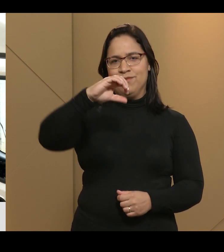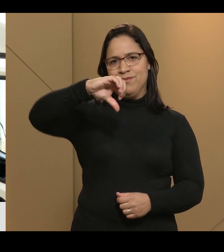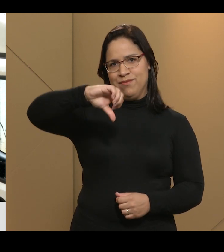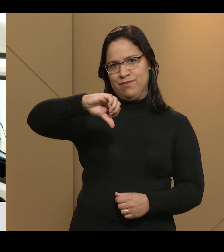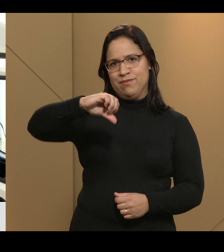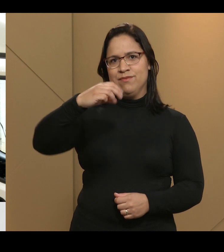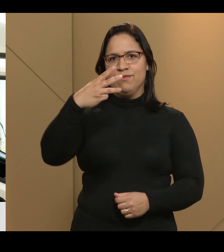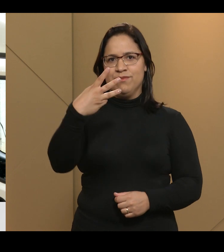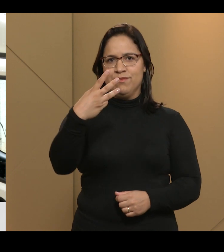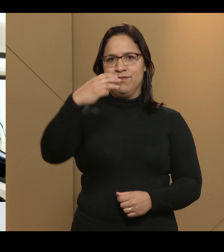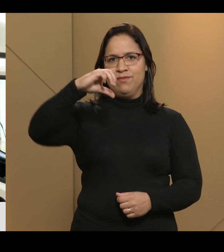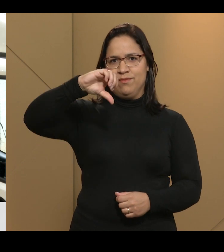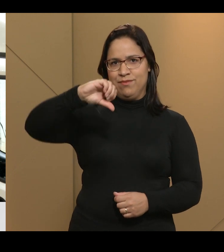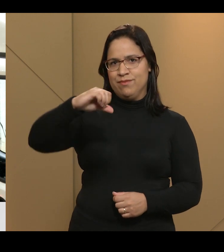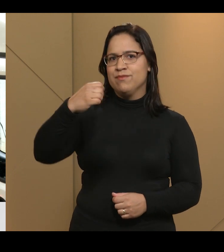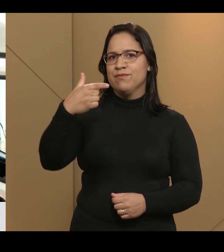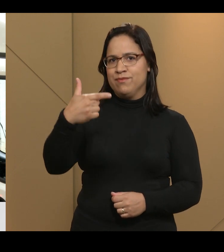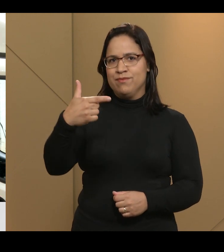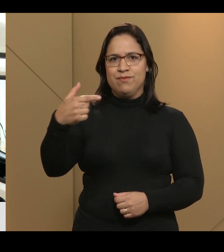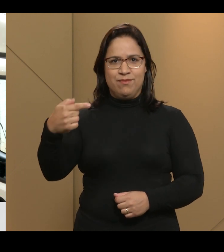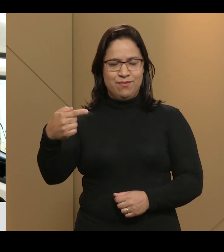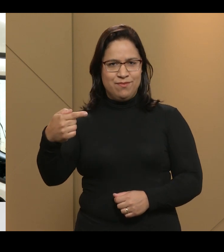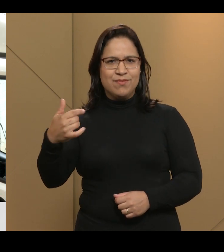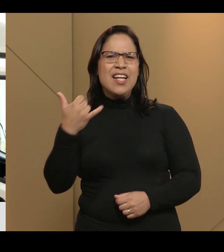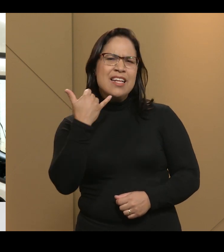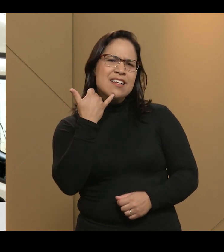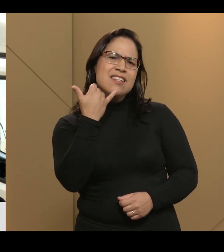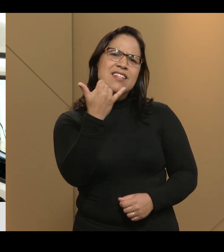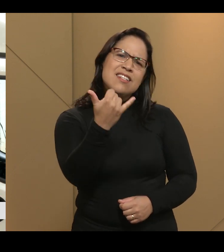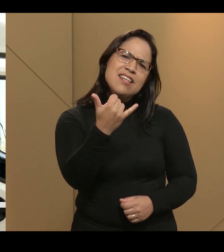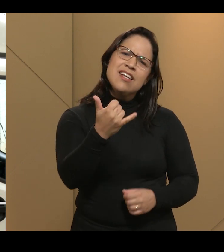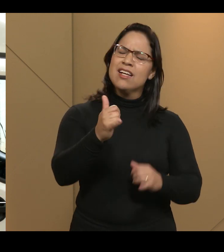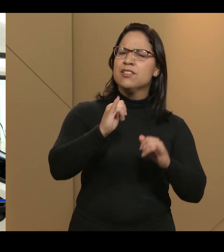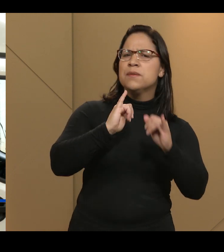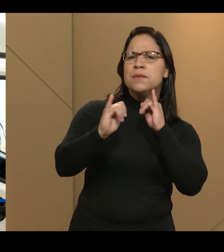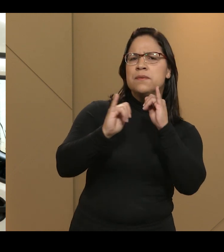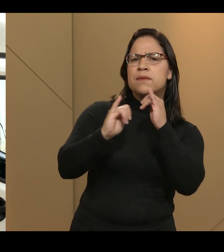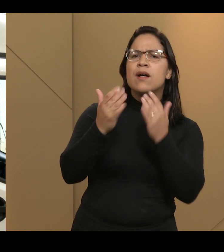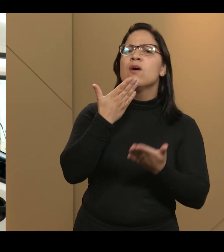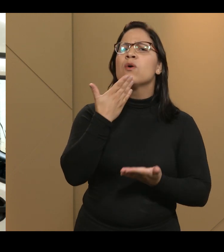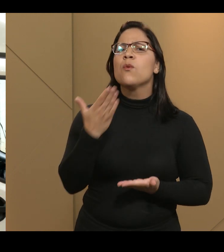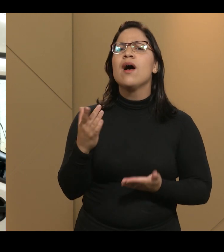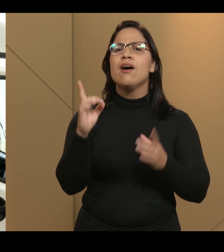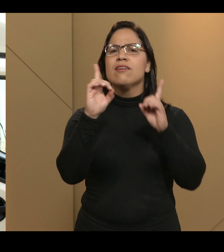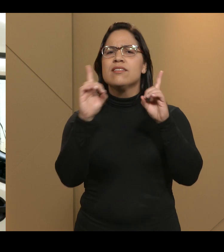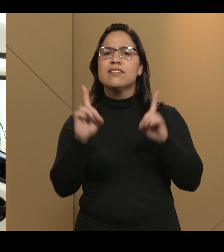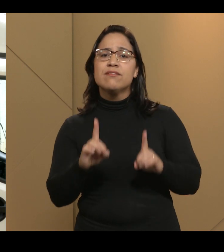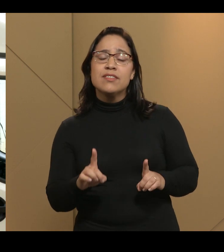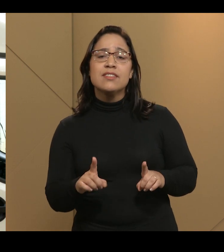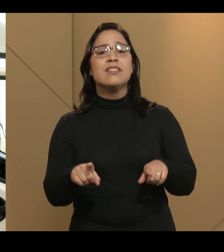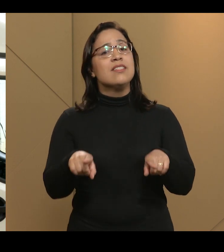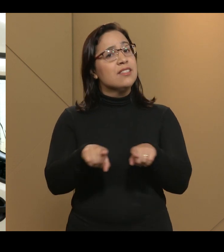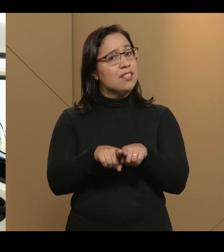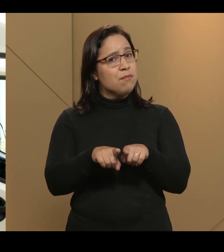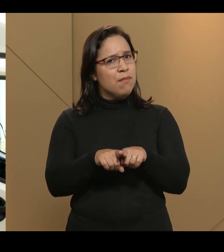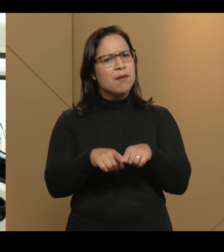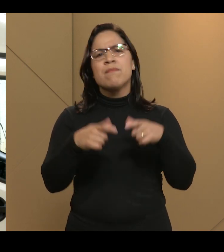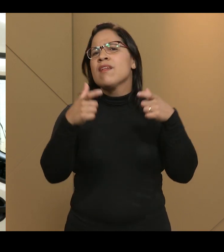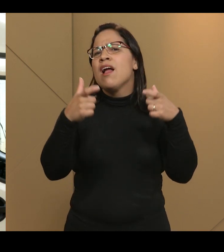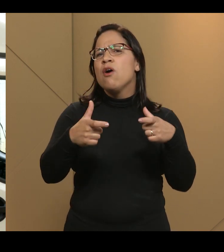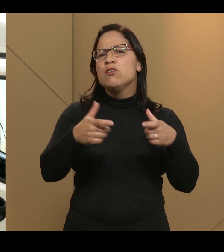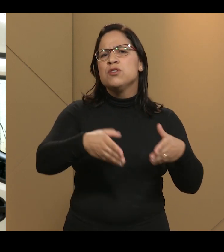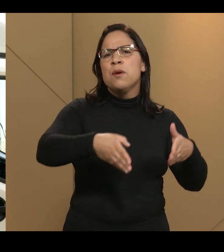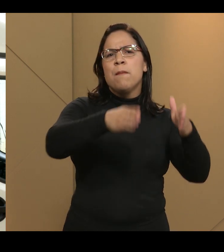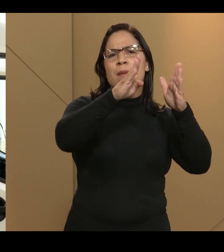3409-3927. Solicitando, informando o aluno qual que é a condição de deficiência que ele tem e a necessidade